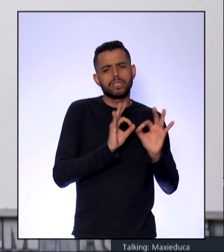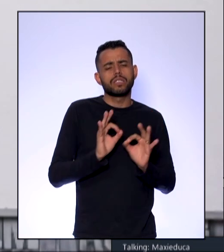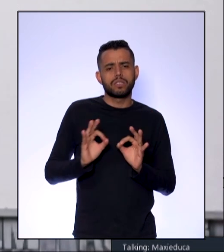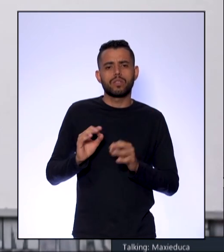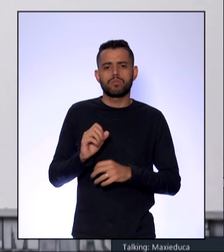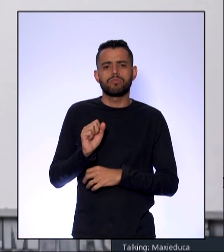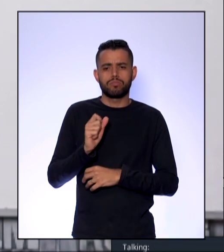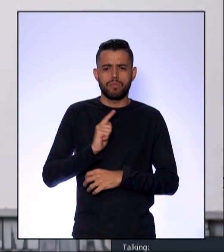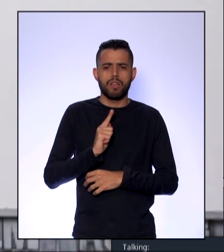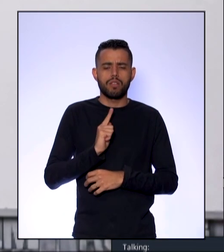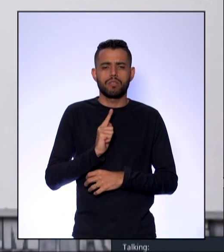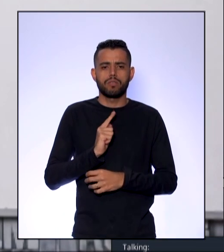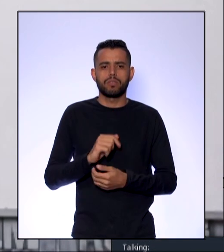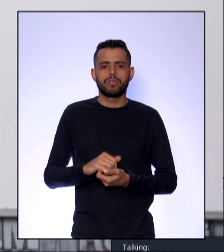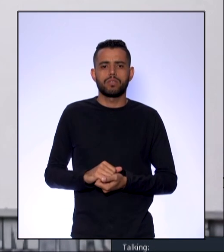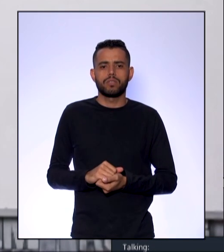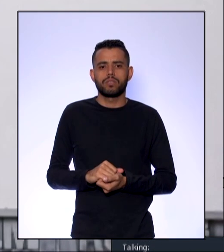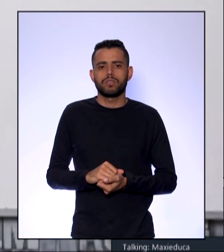organização.